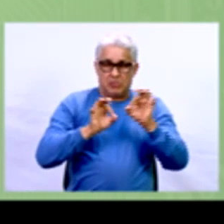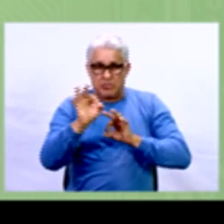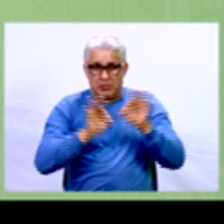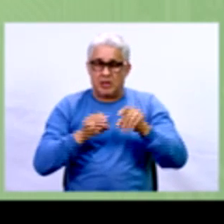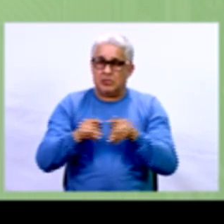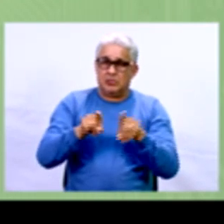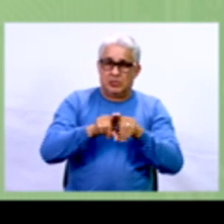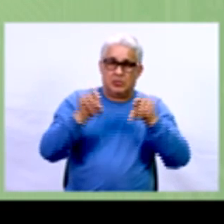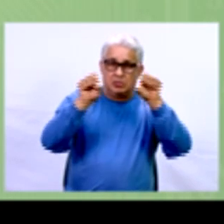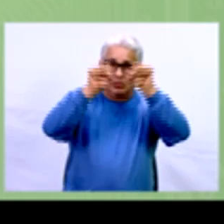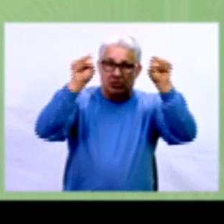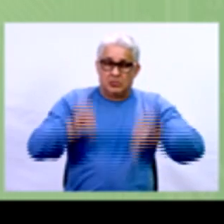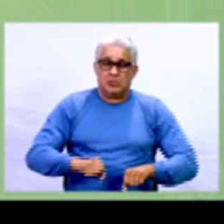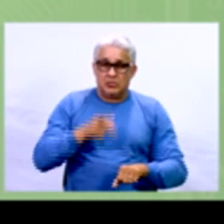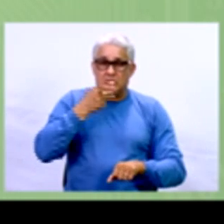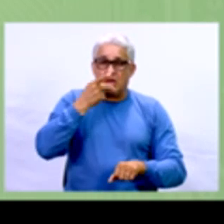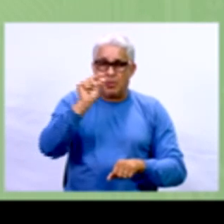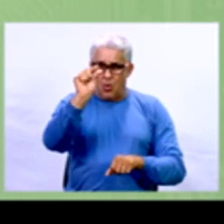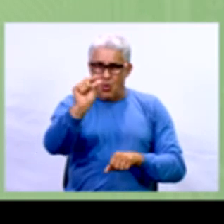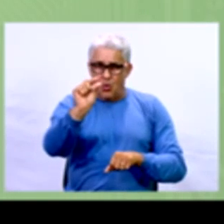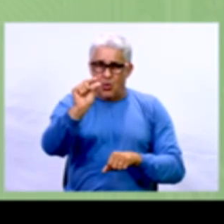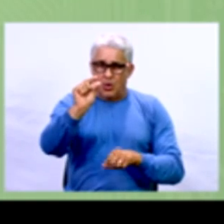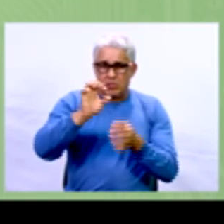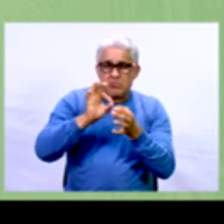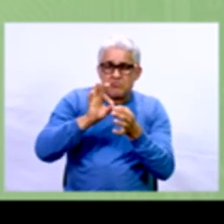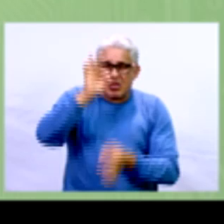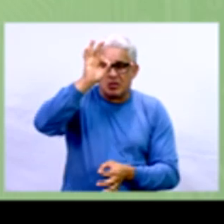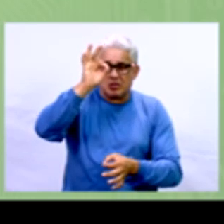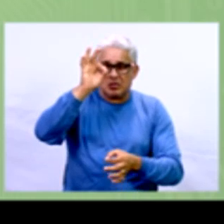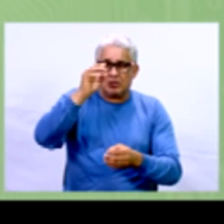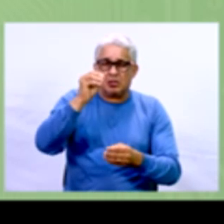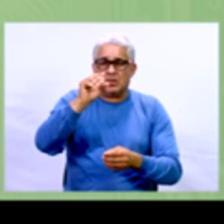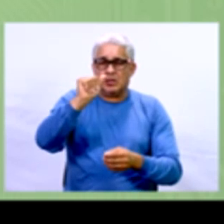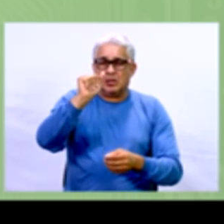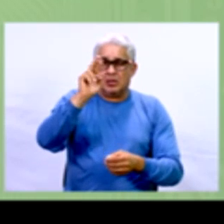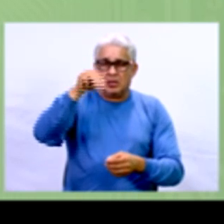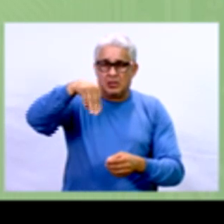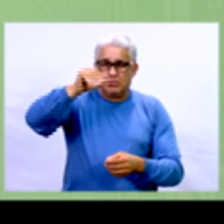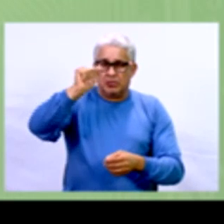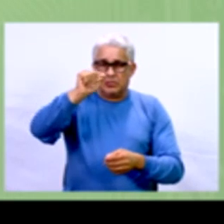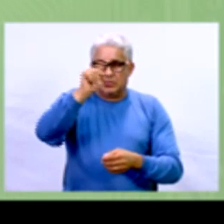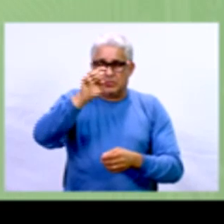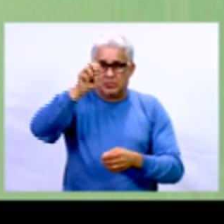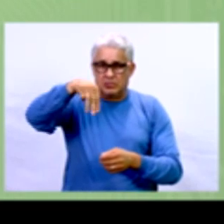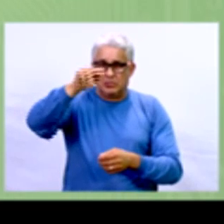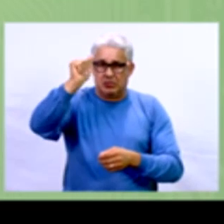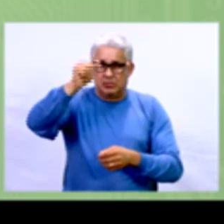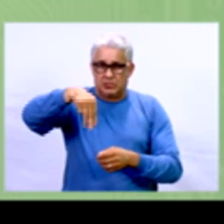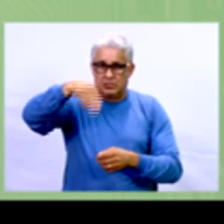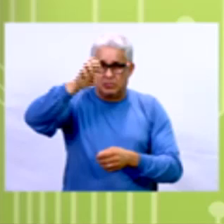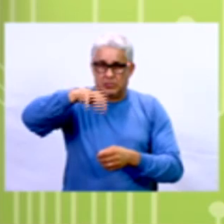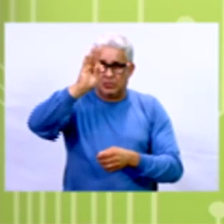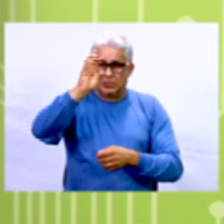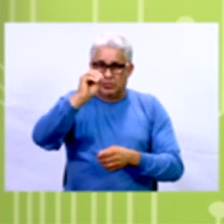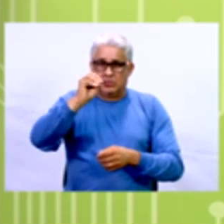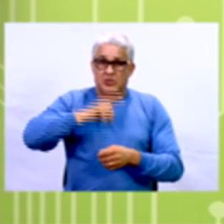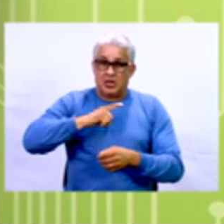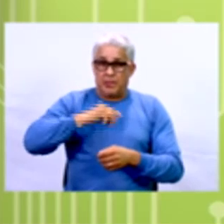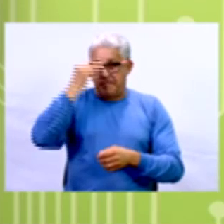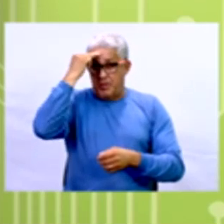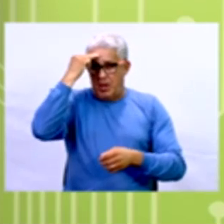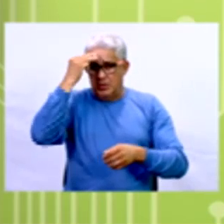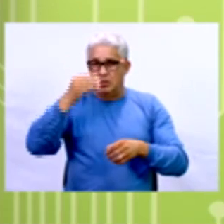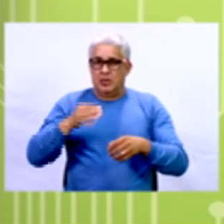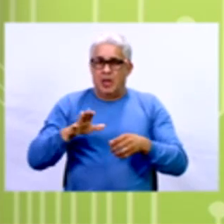os sistemas. Nós vamos falar um pouquinho sobre os sistemas de armazenamento. Todo mundo sabe que esses recursos multimídia, eles ocupam muito